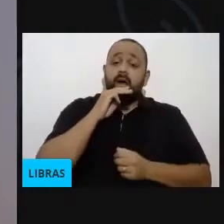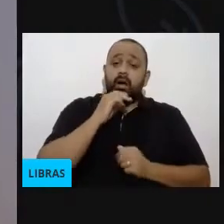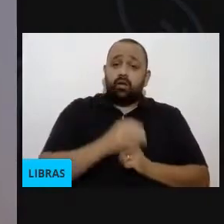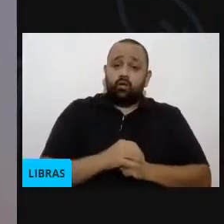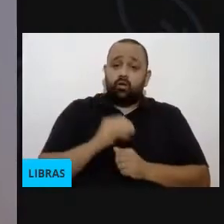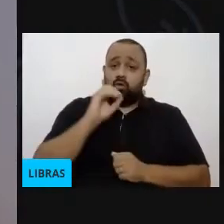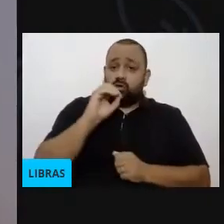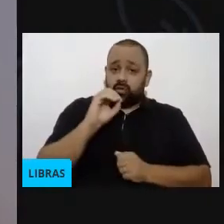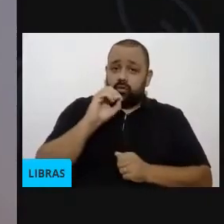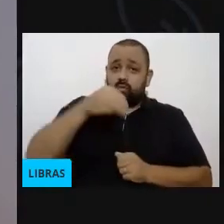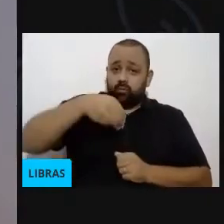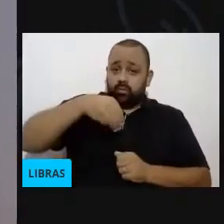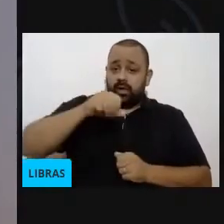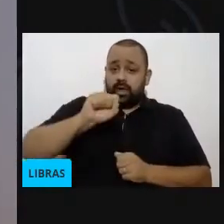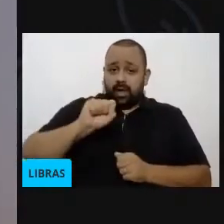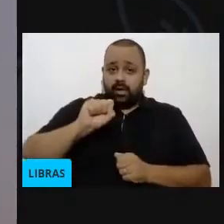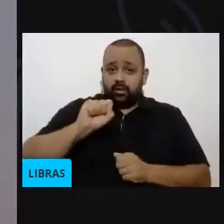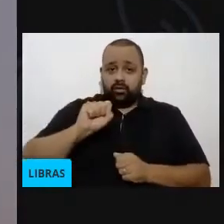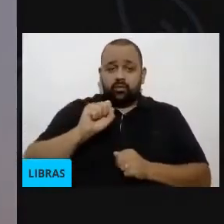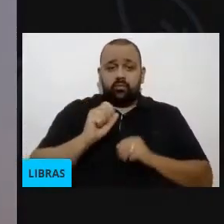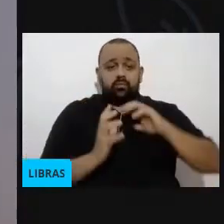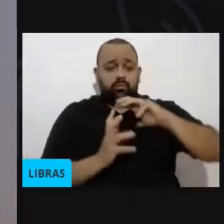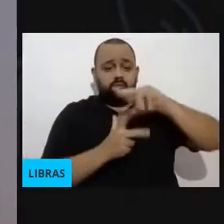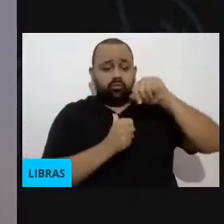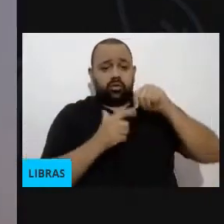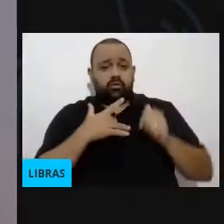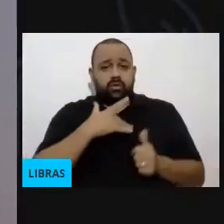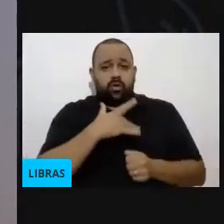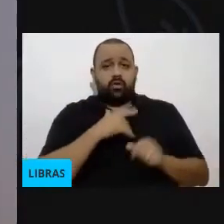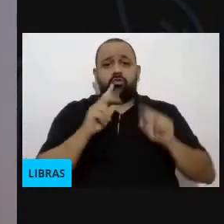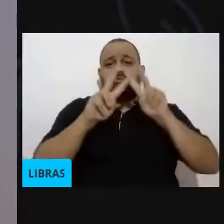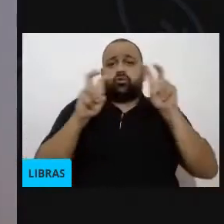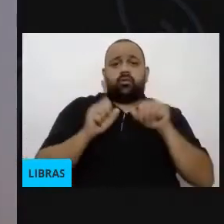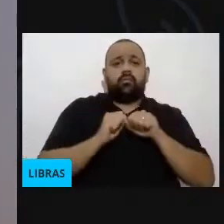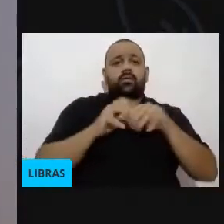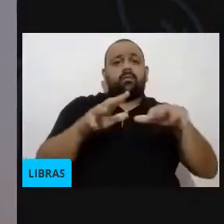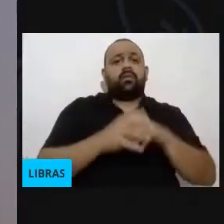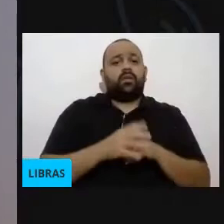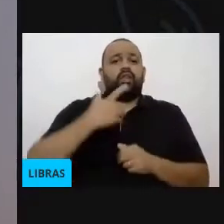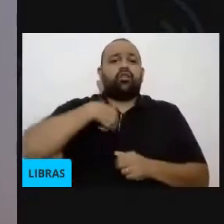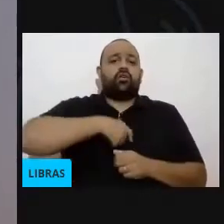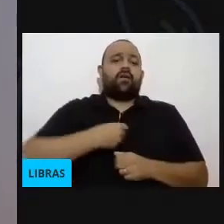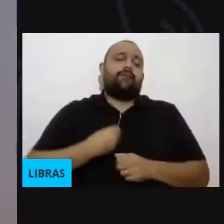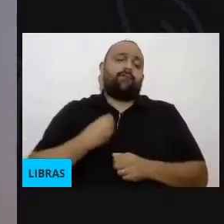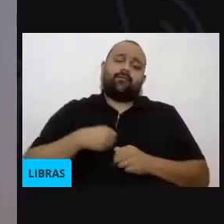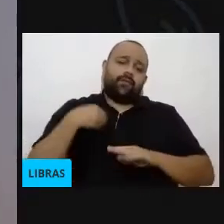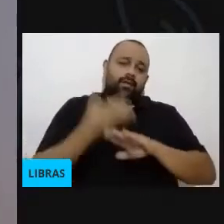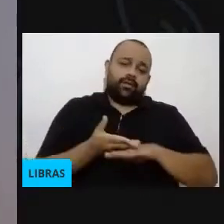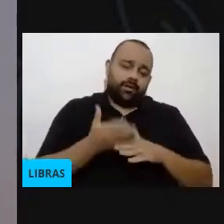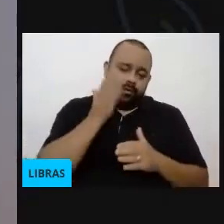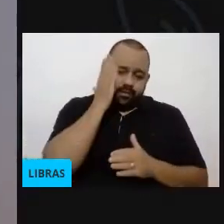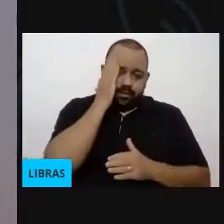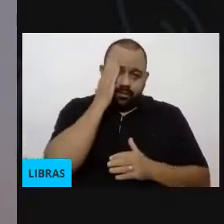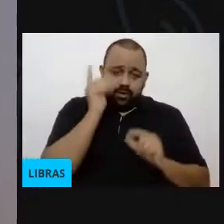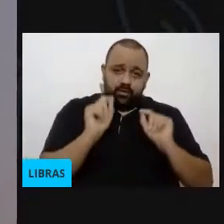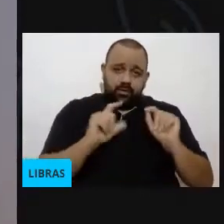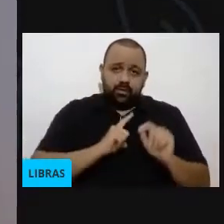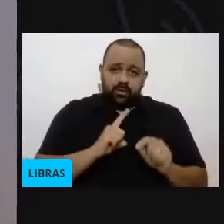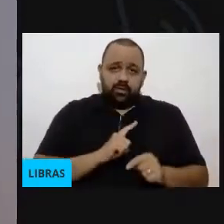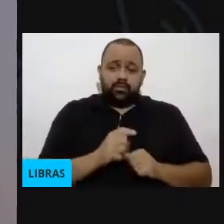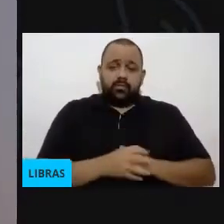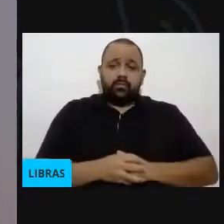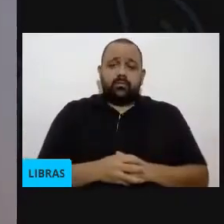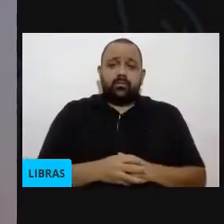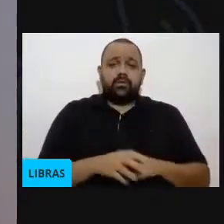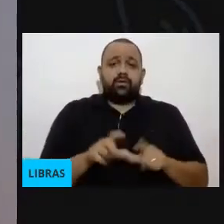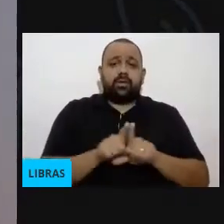Saúde decreta o estado de pandemia, e a gente começa a viver tudo isso que a gente está vivendo, né?